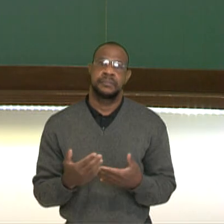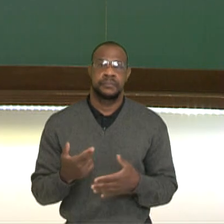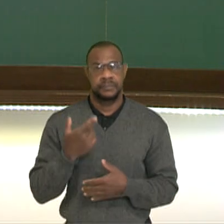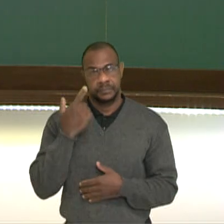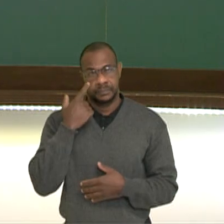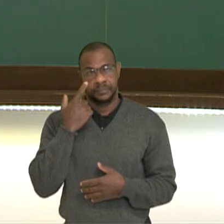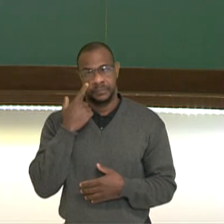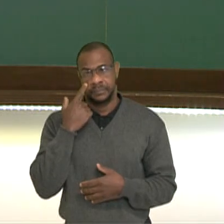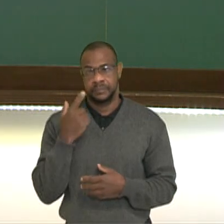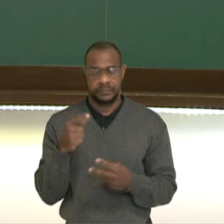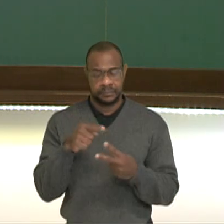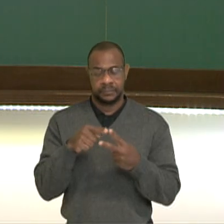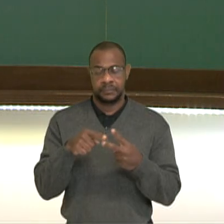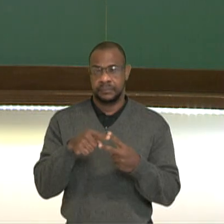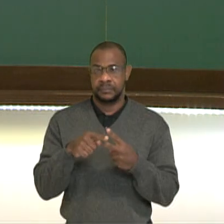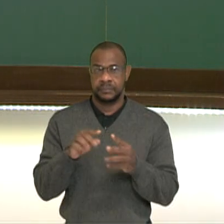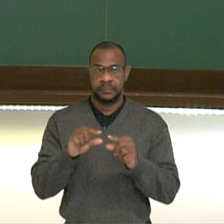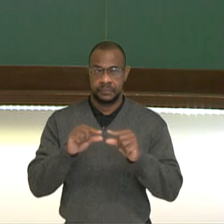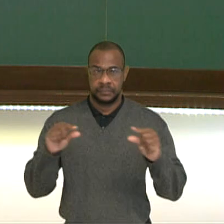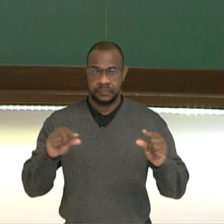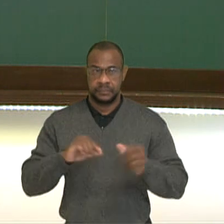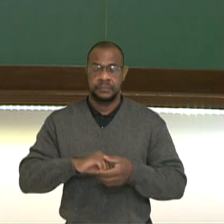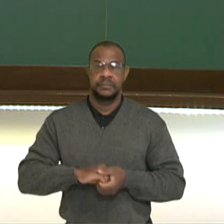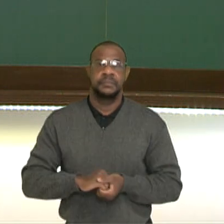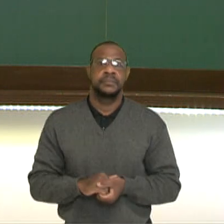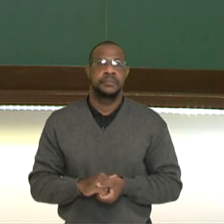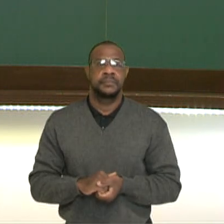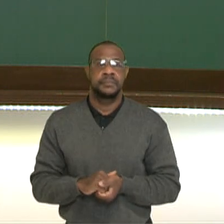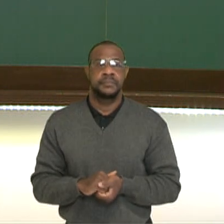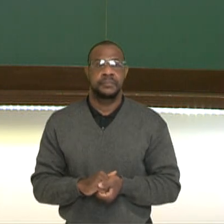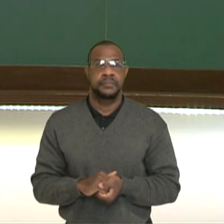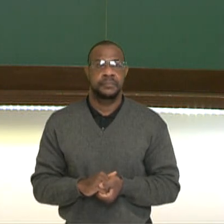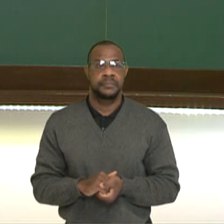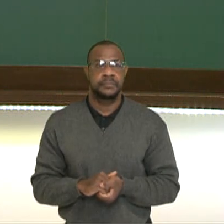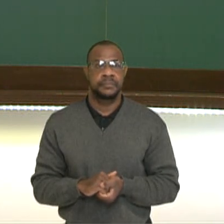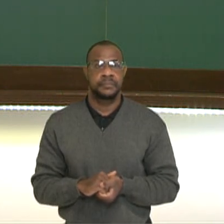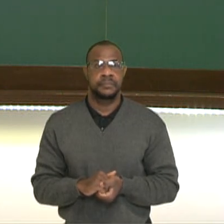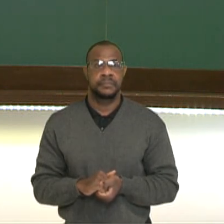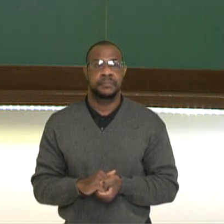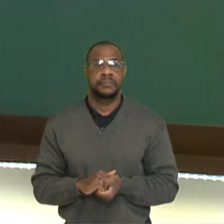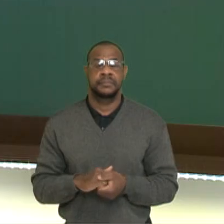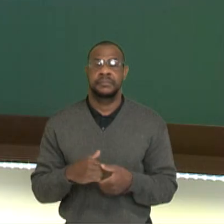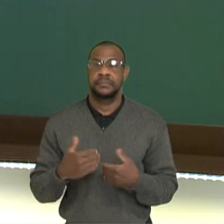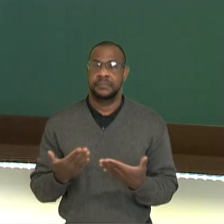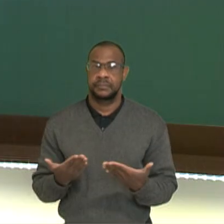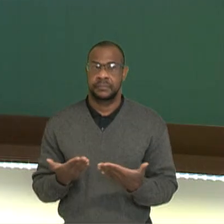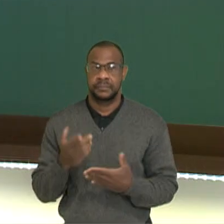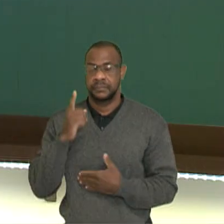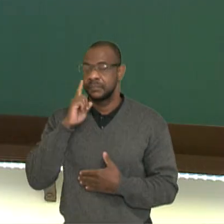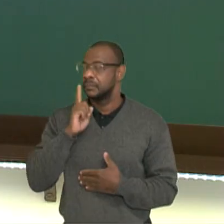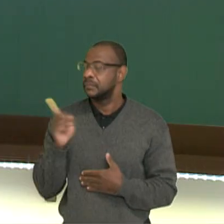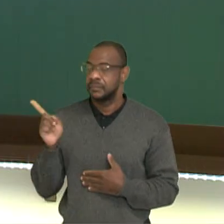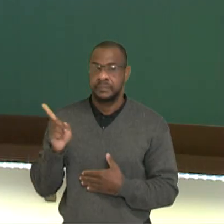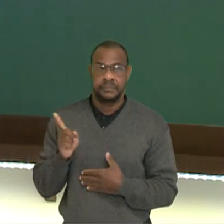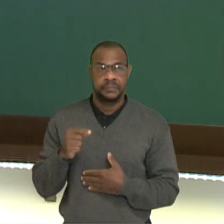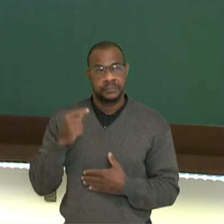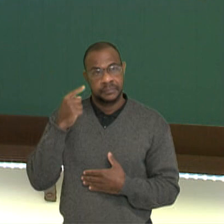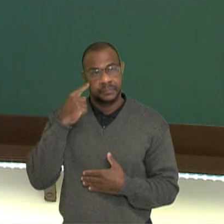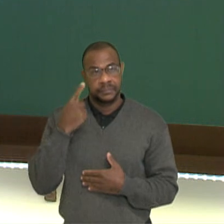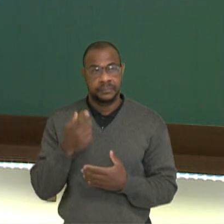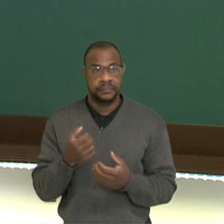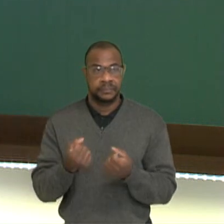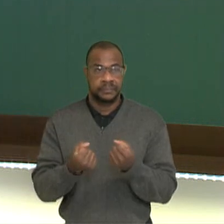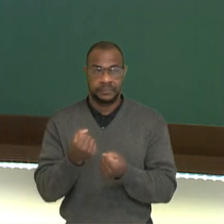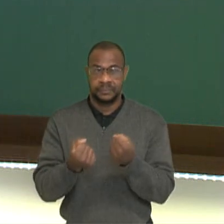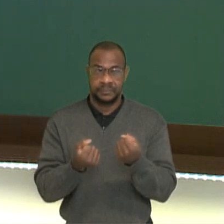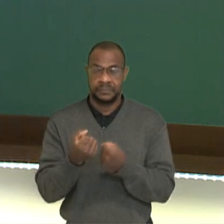Observando as nossas duas frases, né? Nancy is a good driver, her new car is red. Então, Nancy é uma boa motorista e